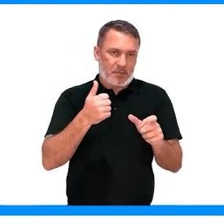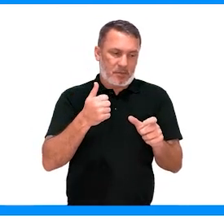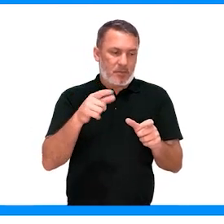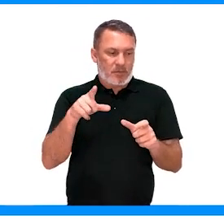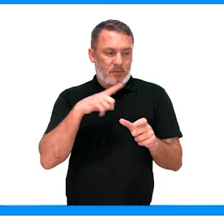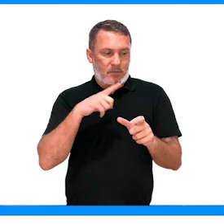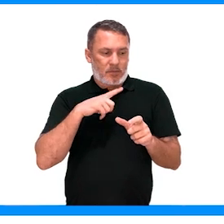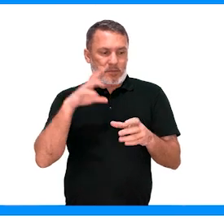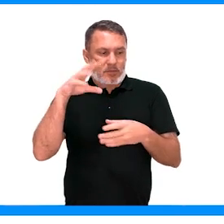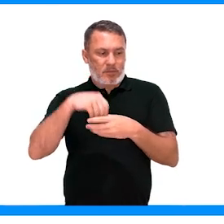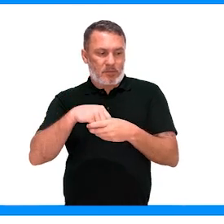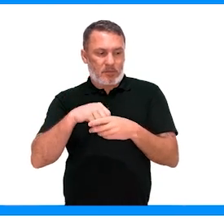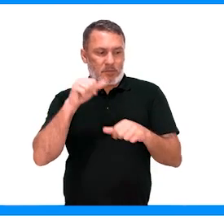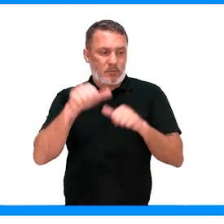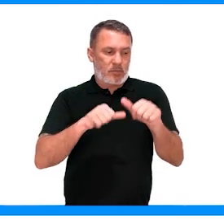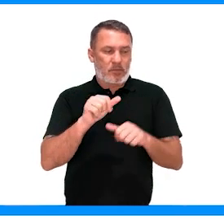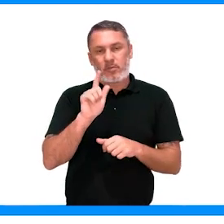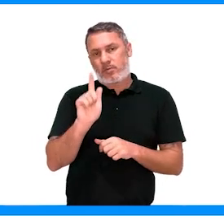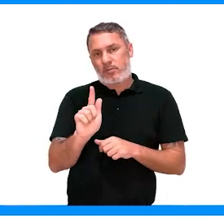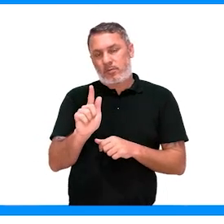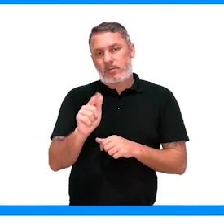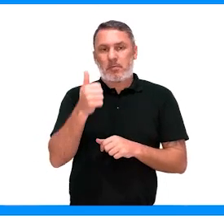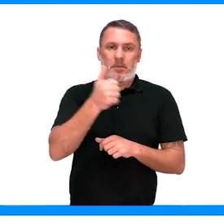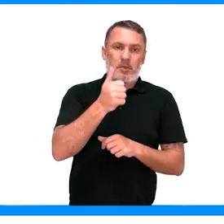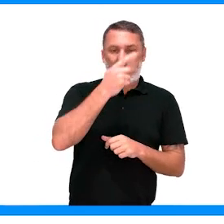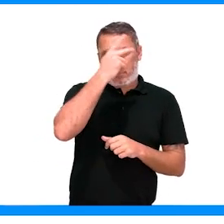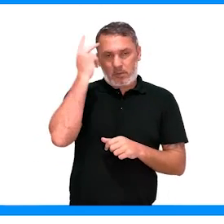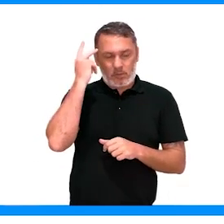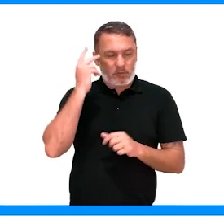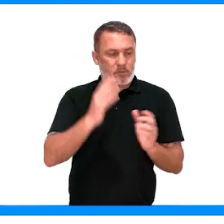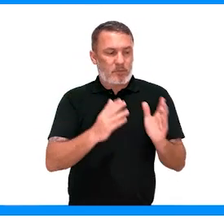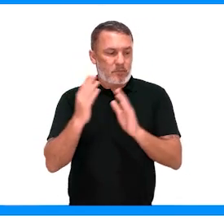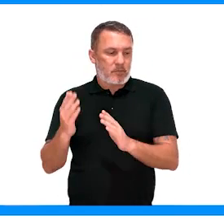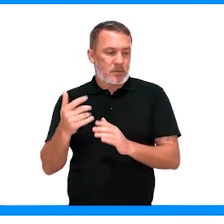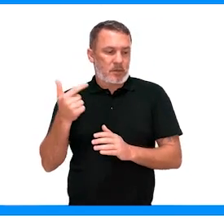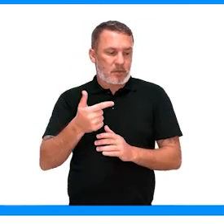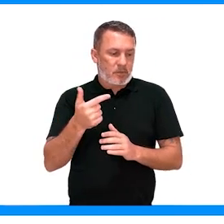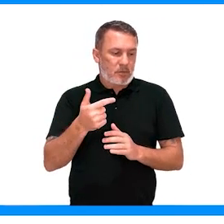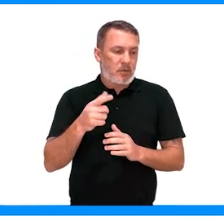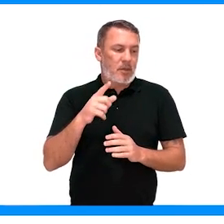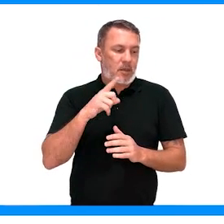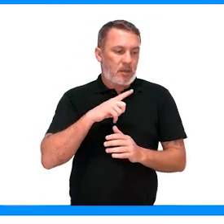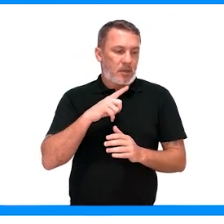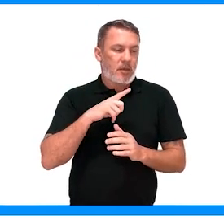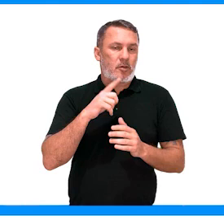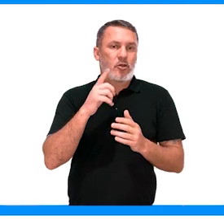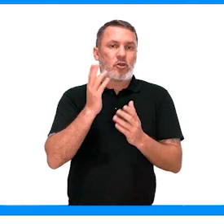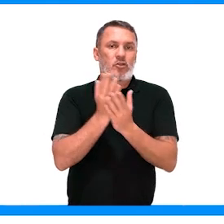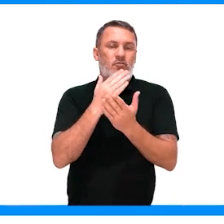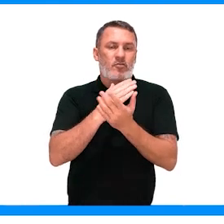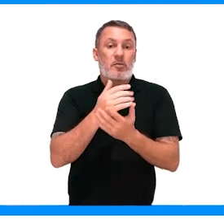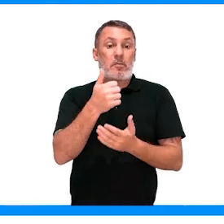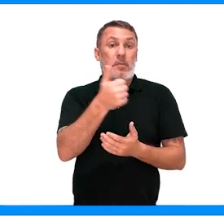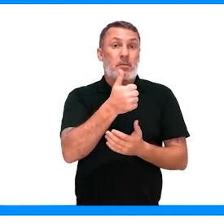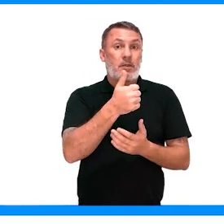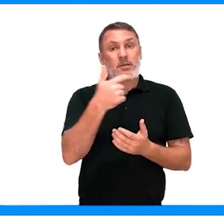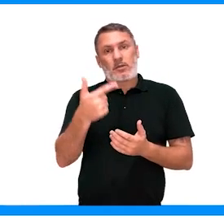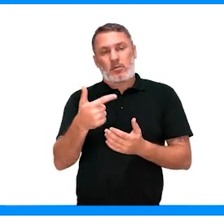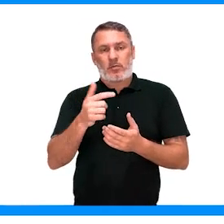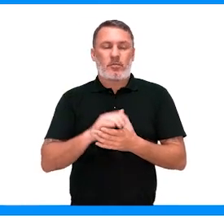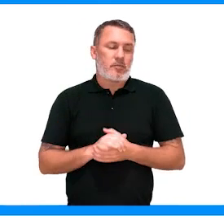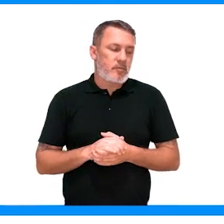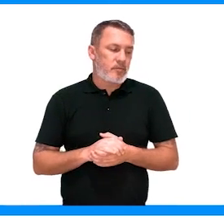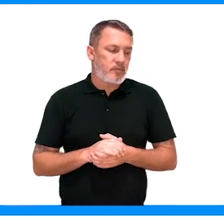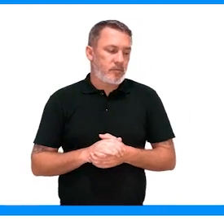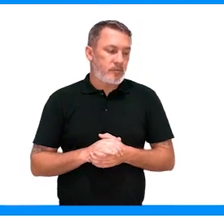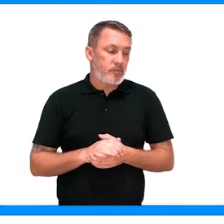né? Tener, ele entra um Gzinho aí na primeira pessoa. O tener e o venir. Os dois têm irregularidade na primeira